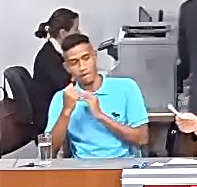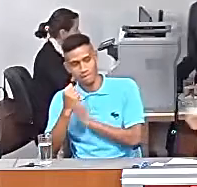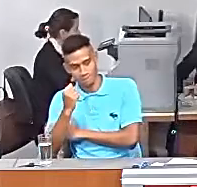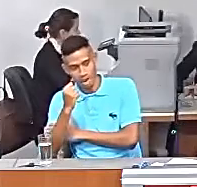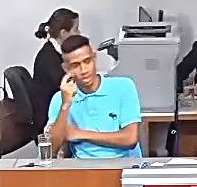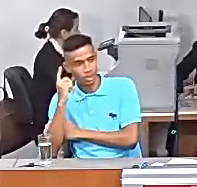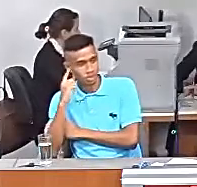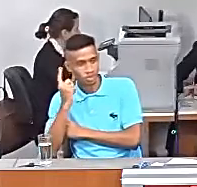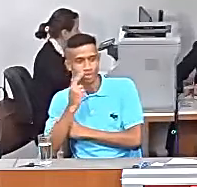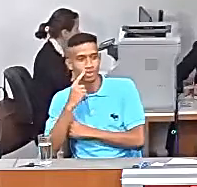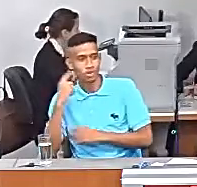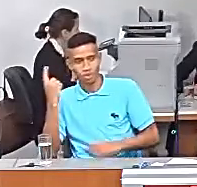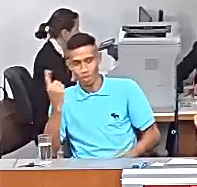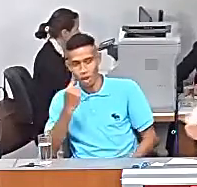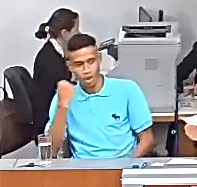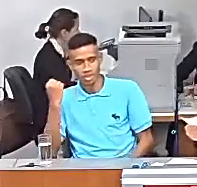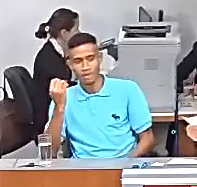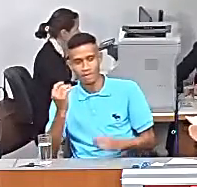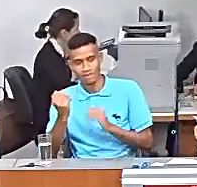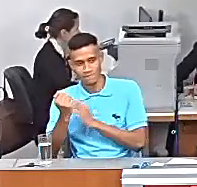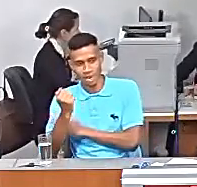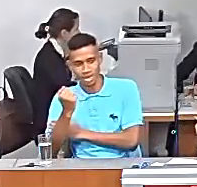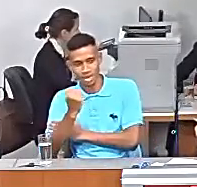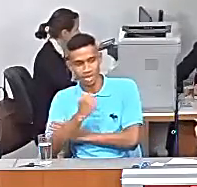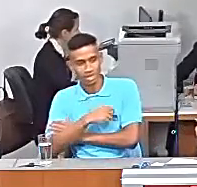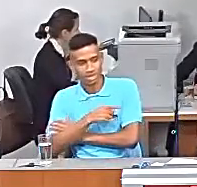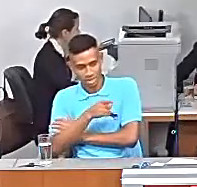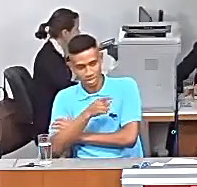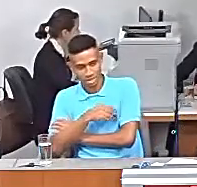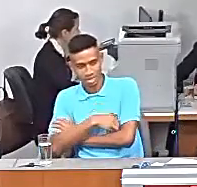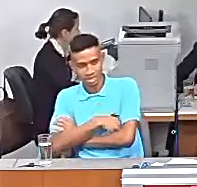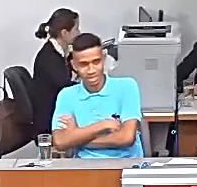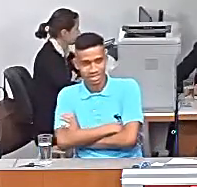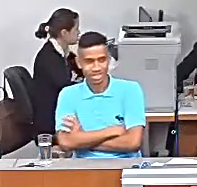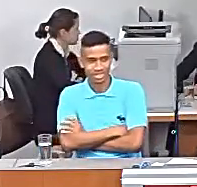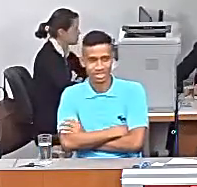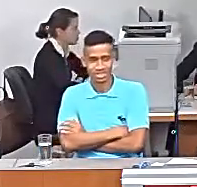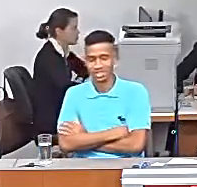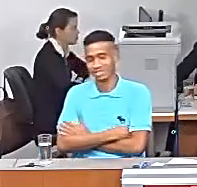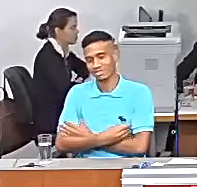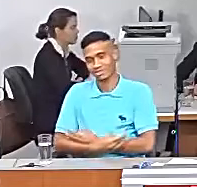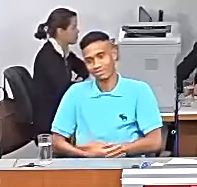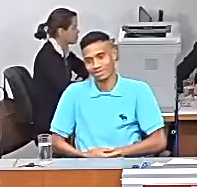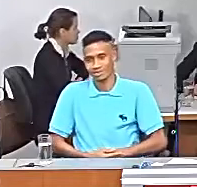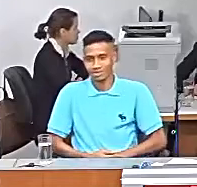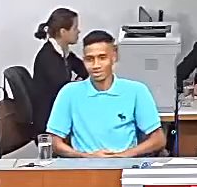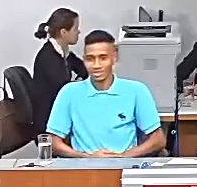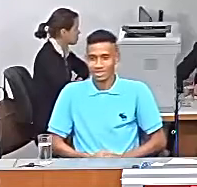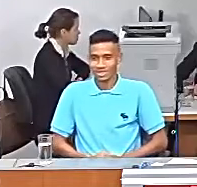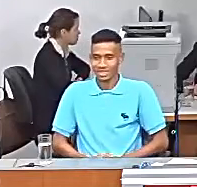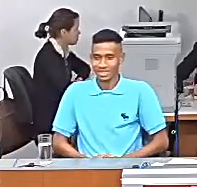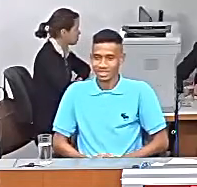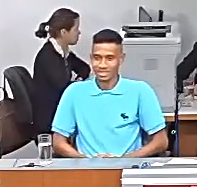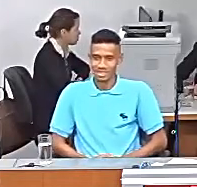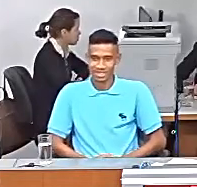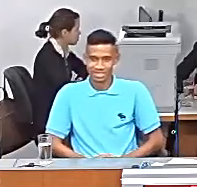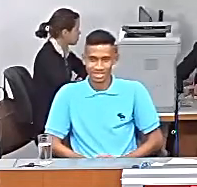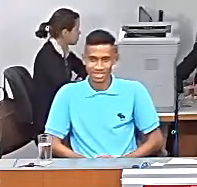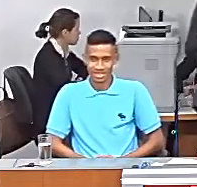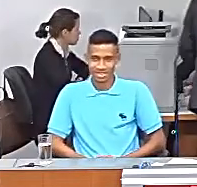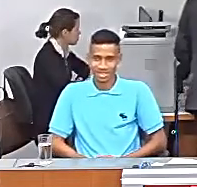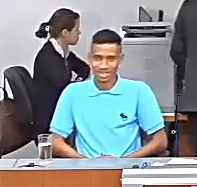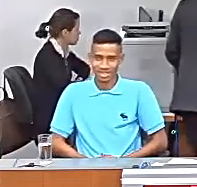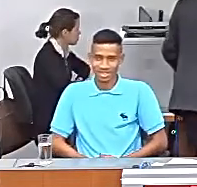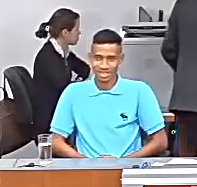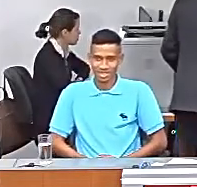apresentá-la, ele seria perfeitamente reconhecido, entendido, e a colaboração naquilo que ele está precisando,